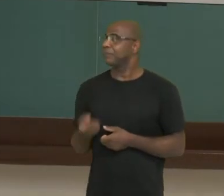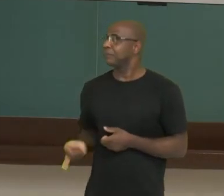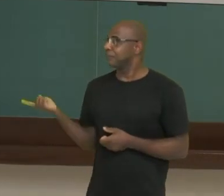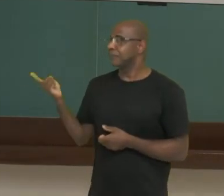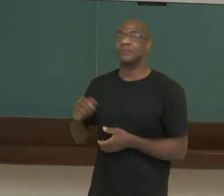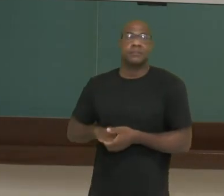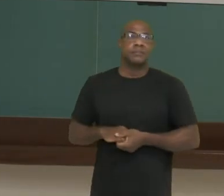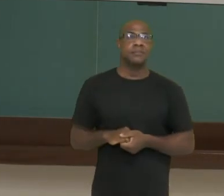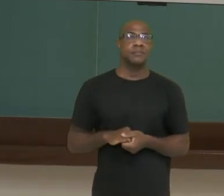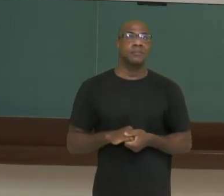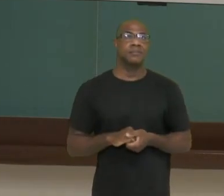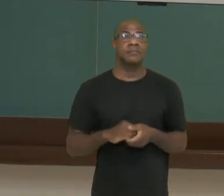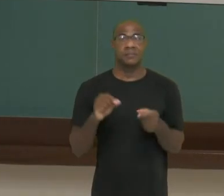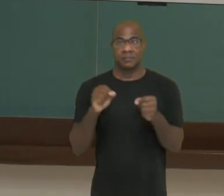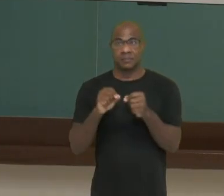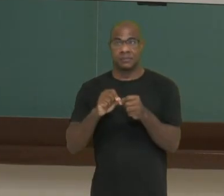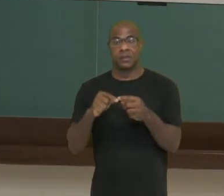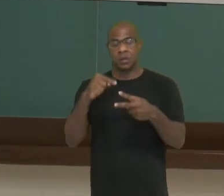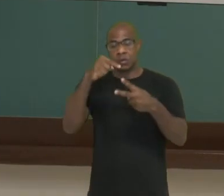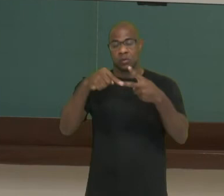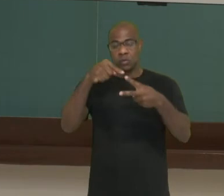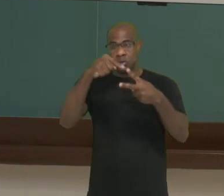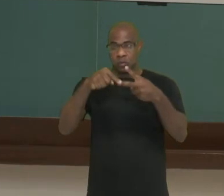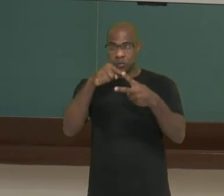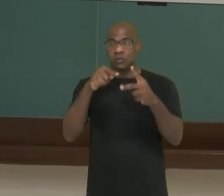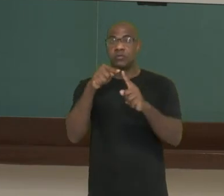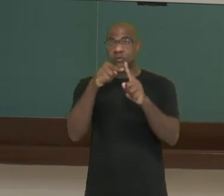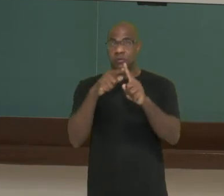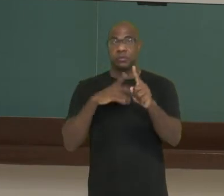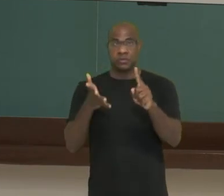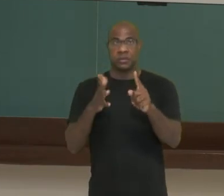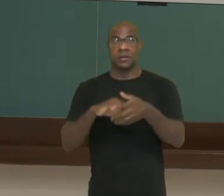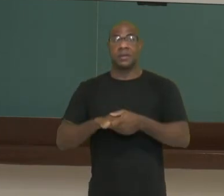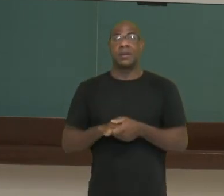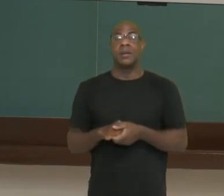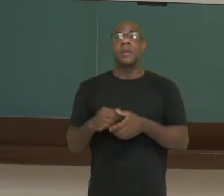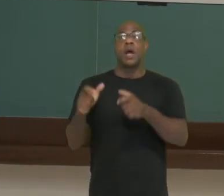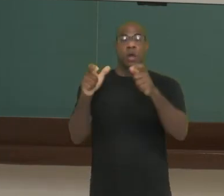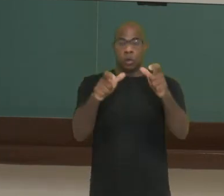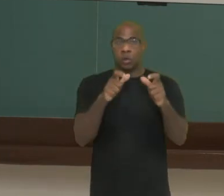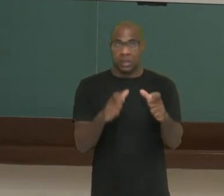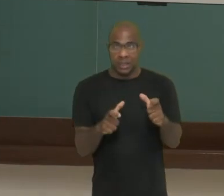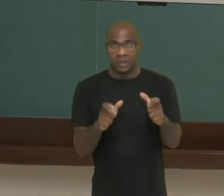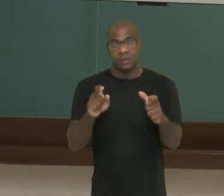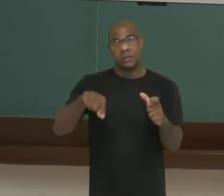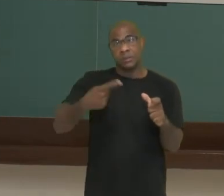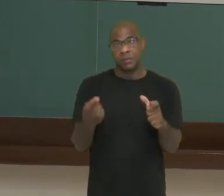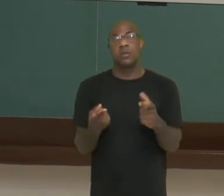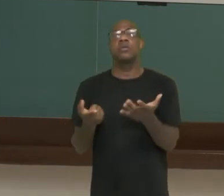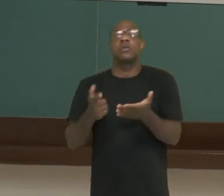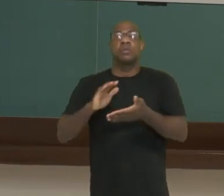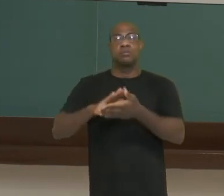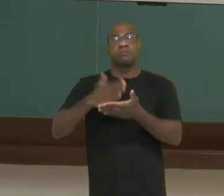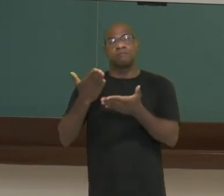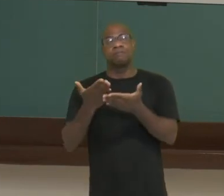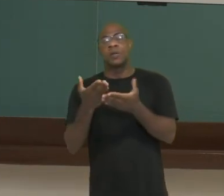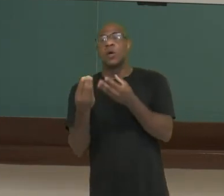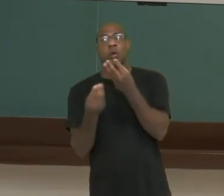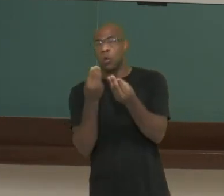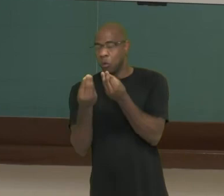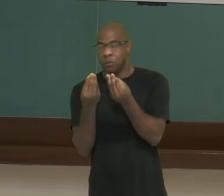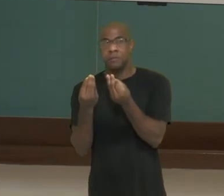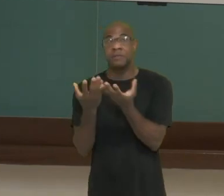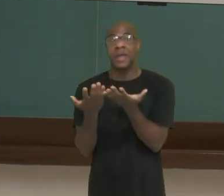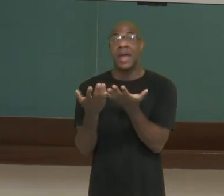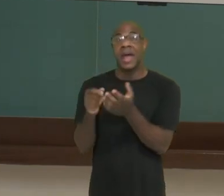faz um misto entre os dois tipos, a gente já conversou, né, para a localização e depois para o cardápio, né, e para isso